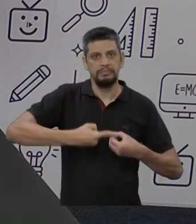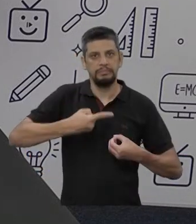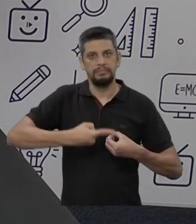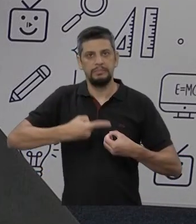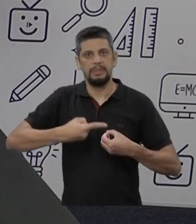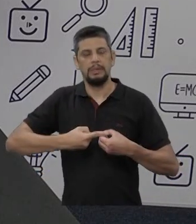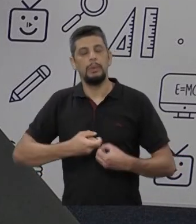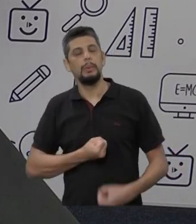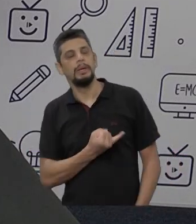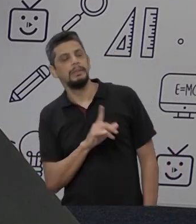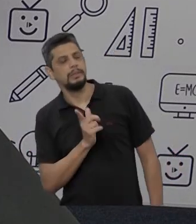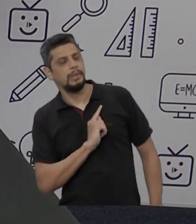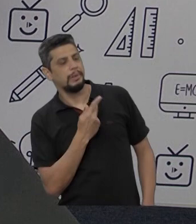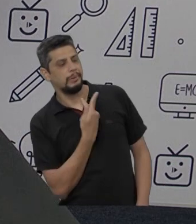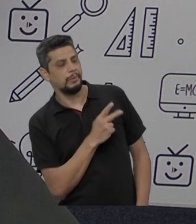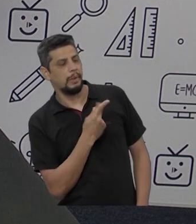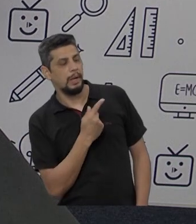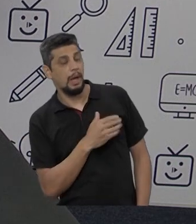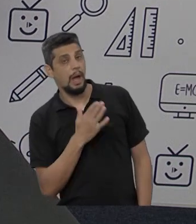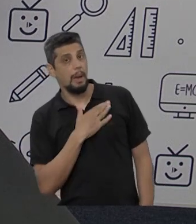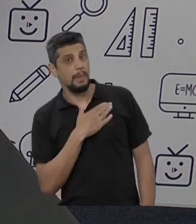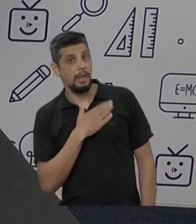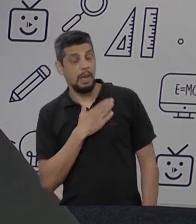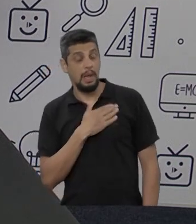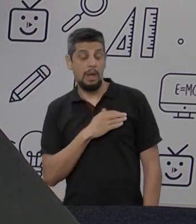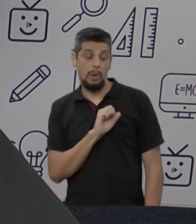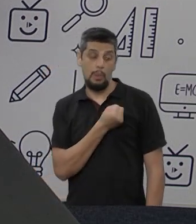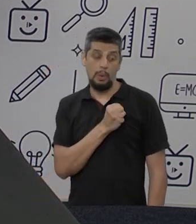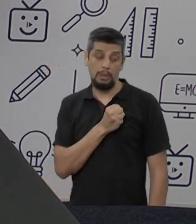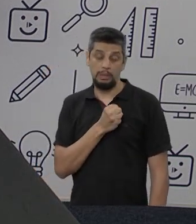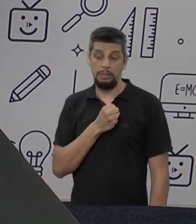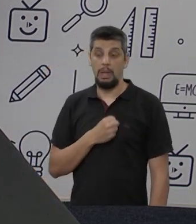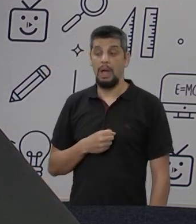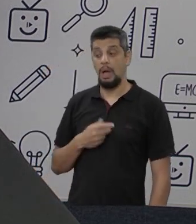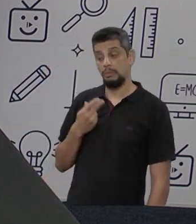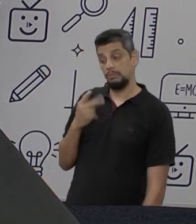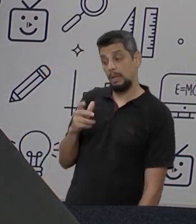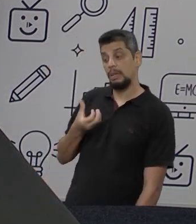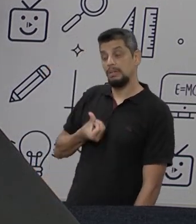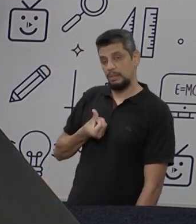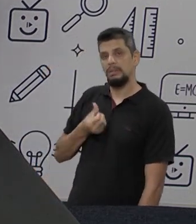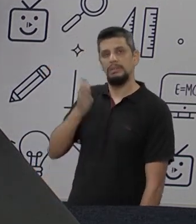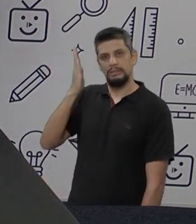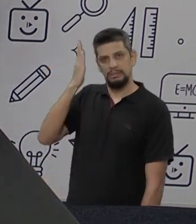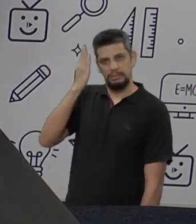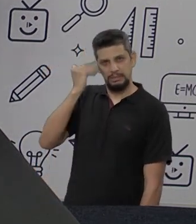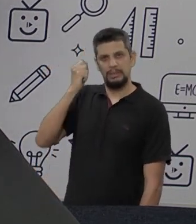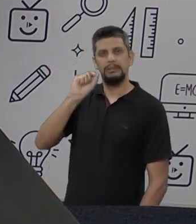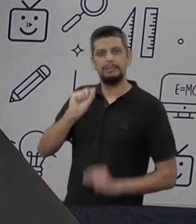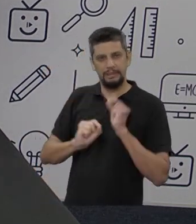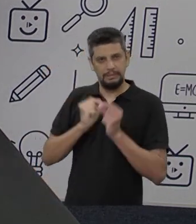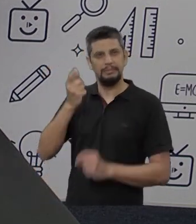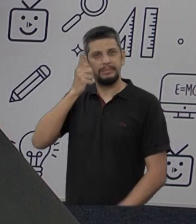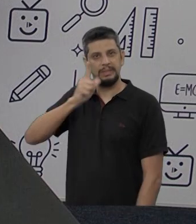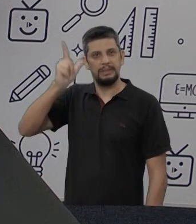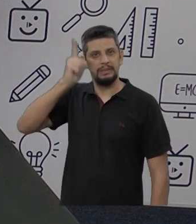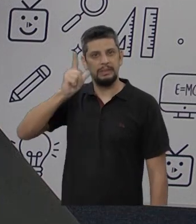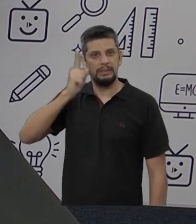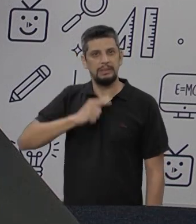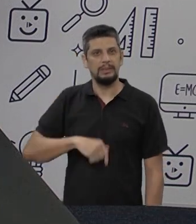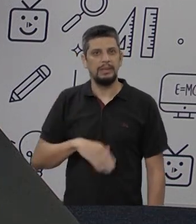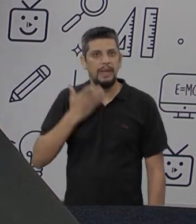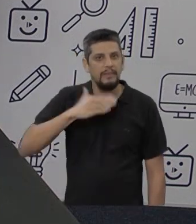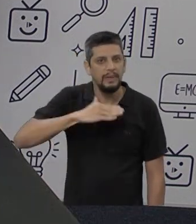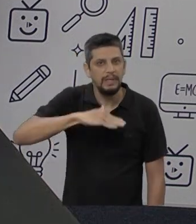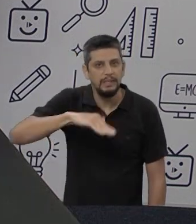letras a palavra cidade. Quantas tinha a sua ali? A minha tinha 8. Então já sabemos quem ganhou. A palavra infância tem